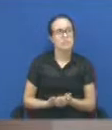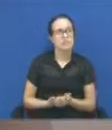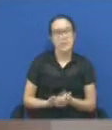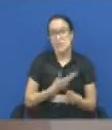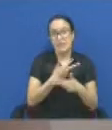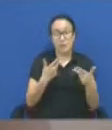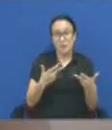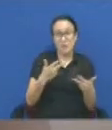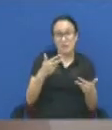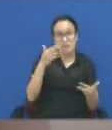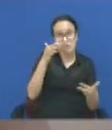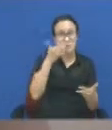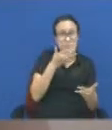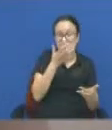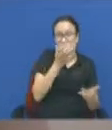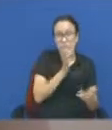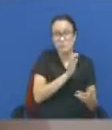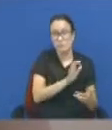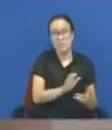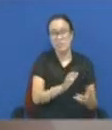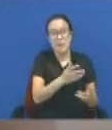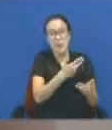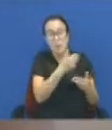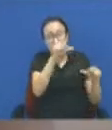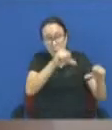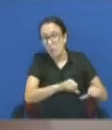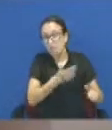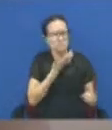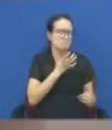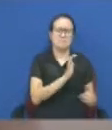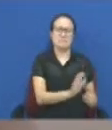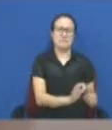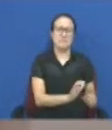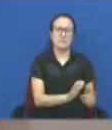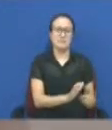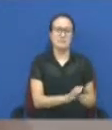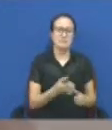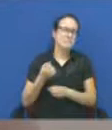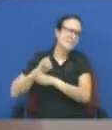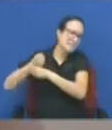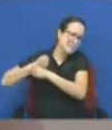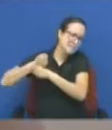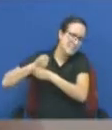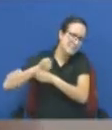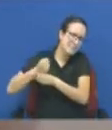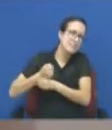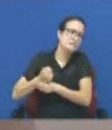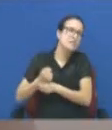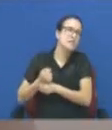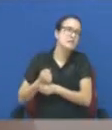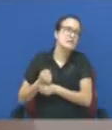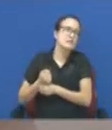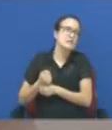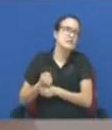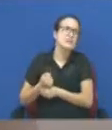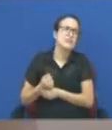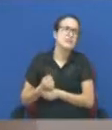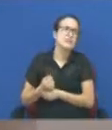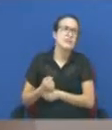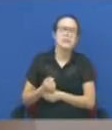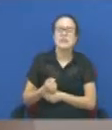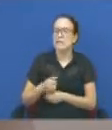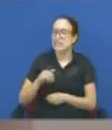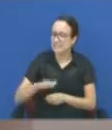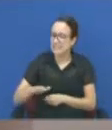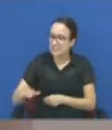E há anos nós lutamos por isso. Dizer que uma criança deve fazer serviço leve ao